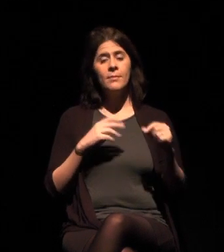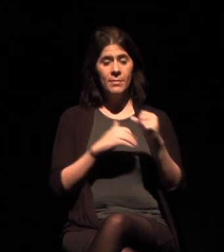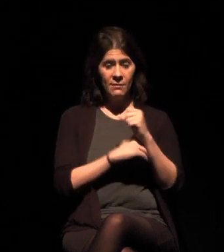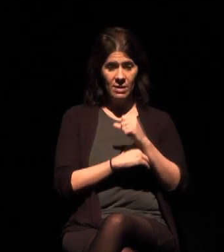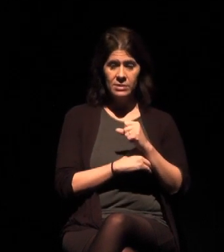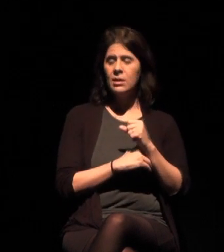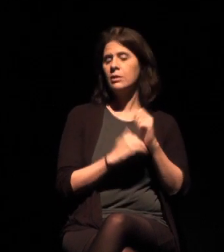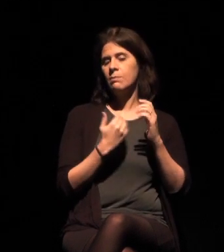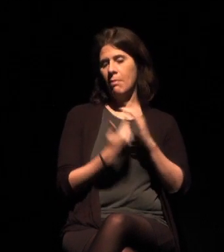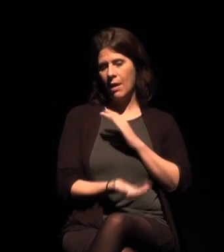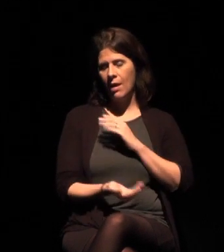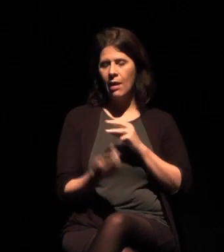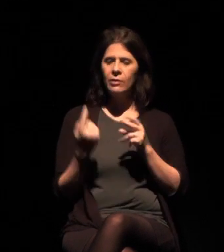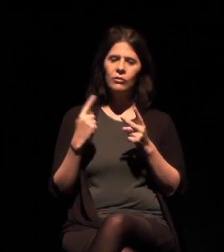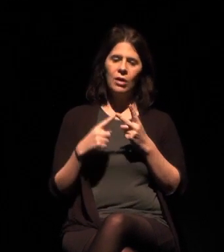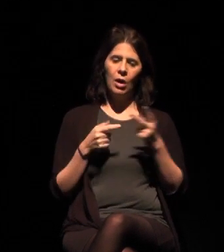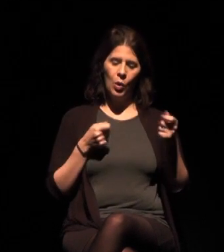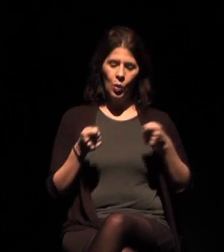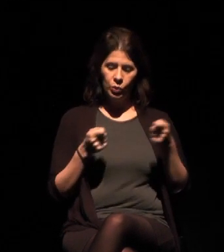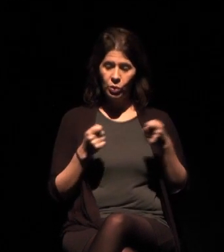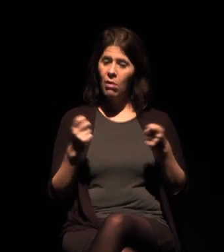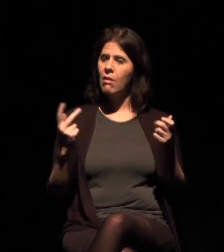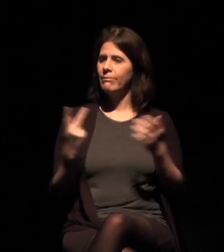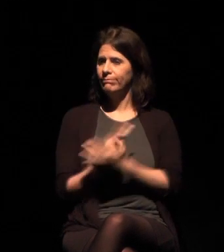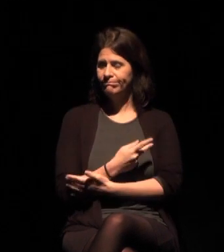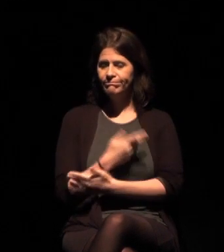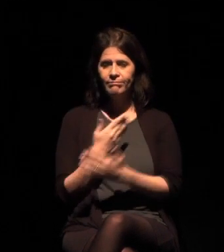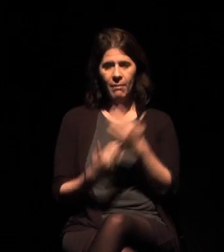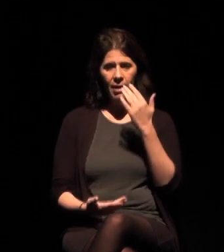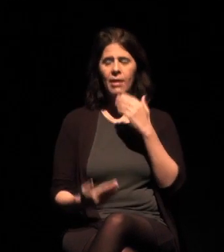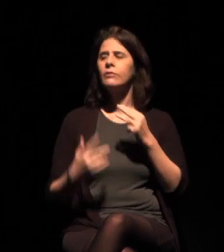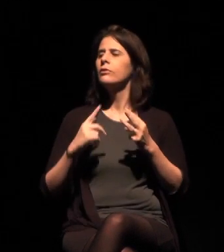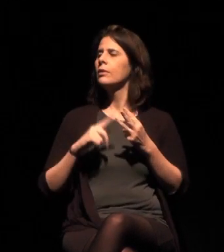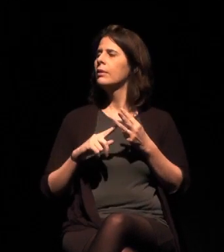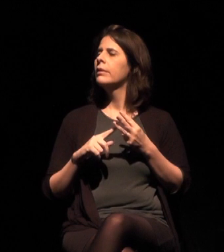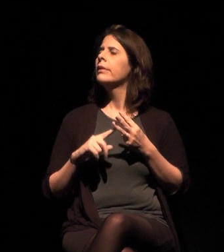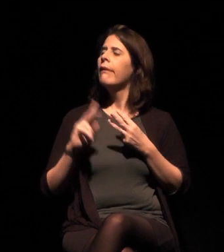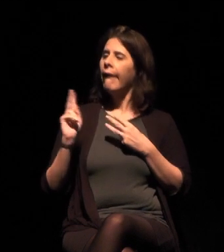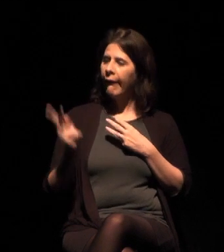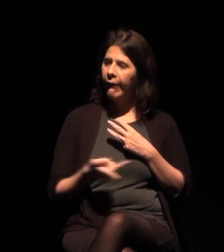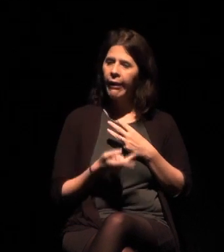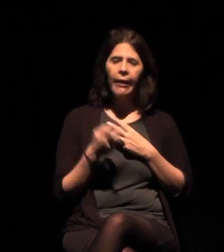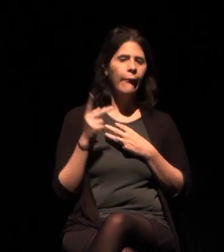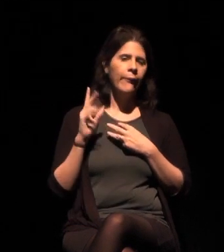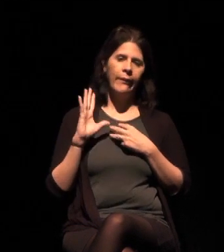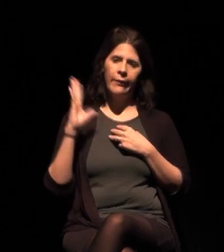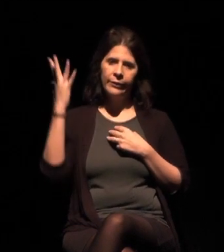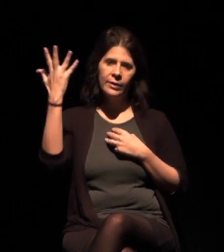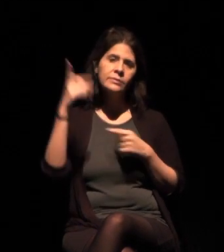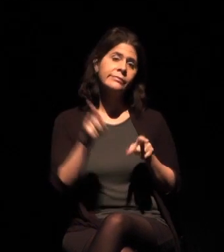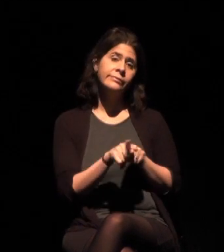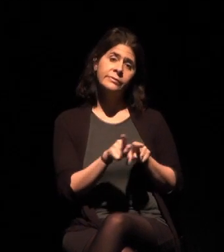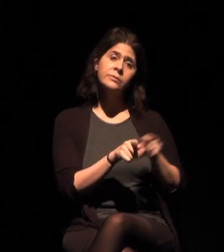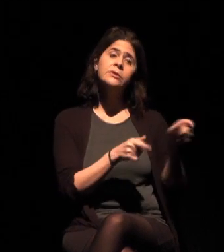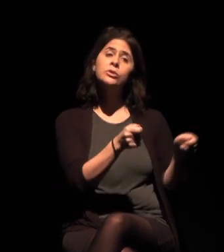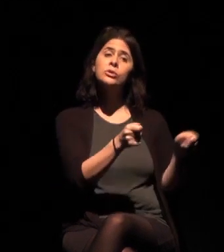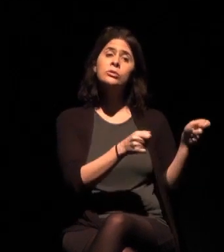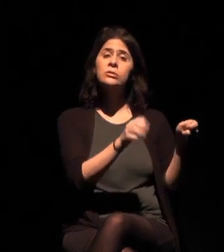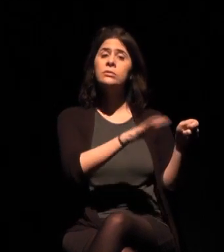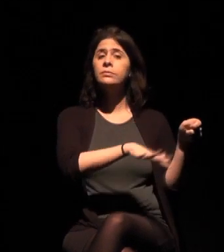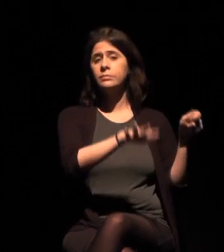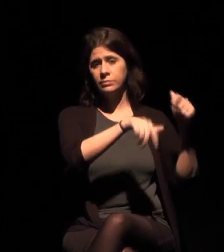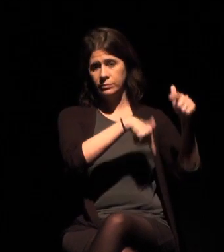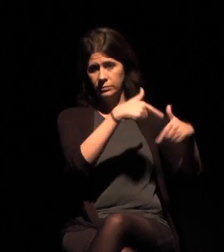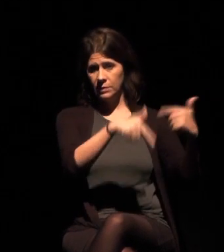néné erros e o efeito no mercado trabalho então isso aí eu acho que merece uma uma discussão social certo acho que não é